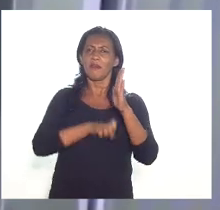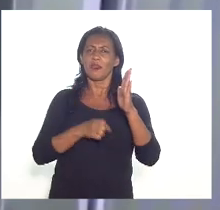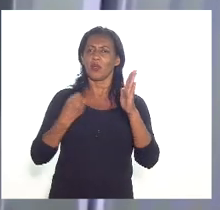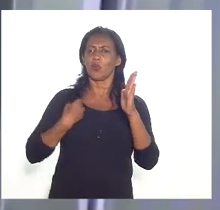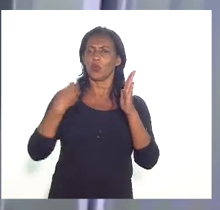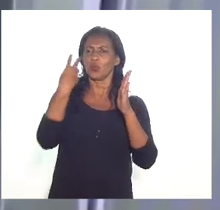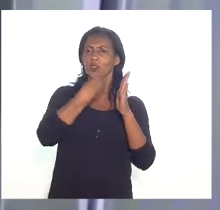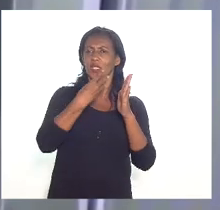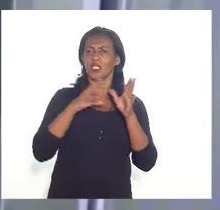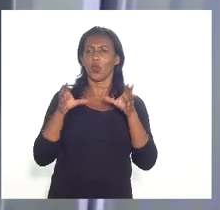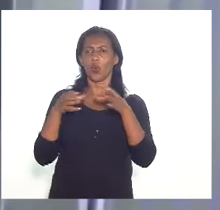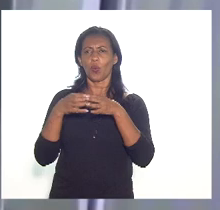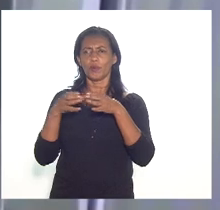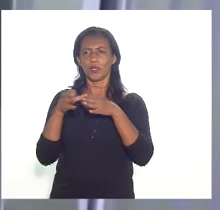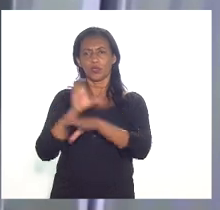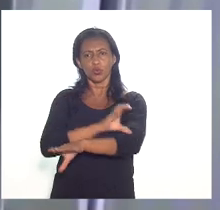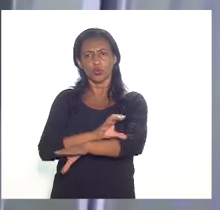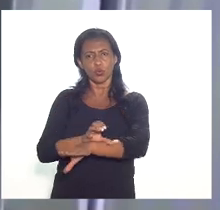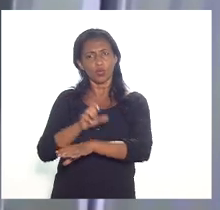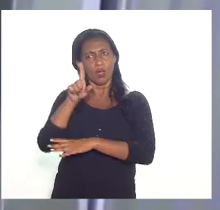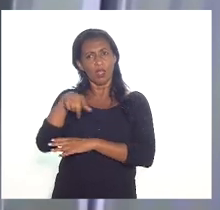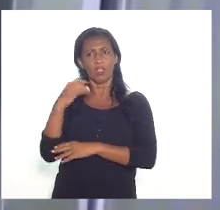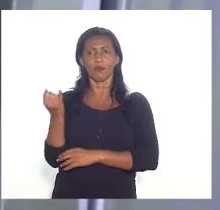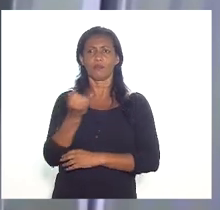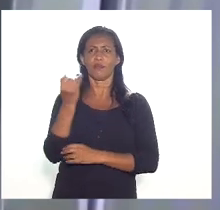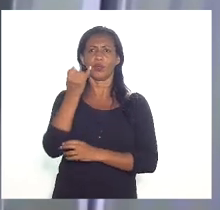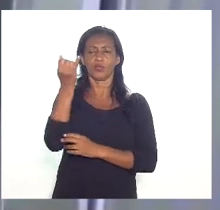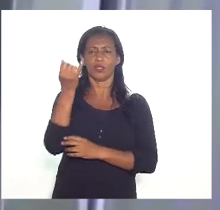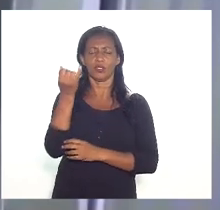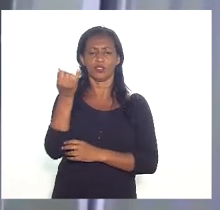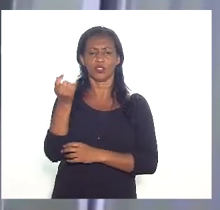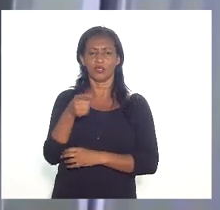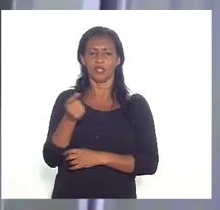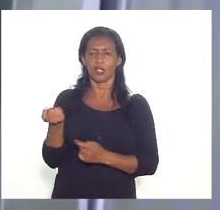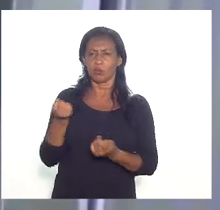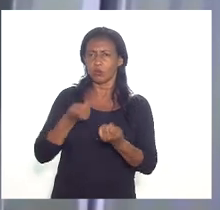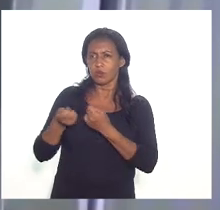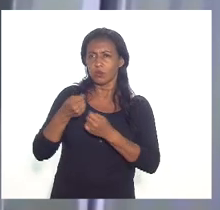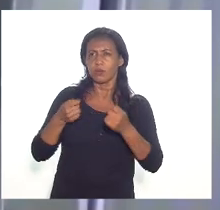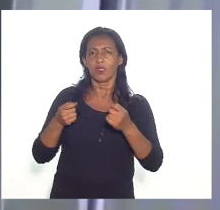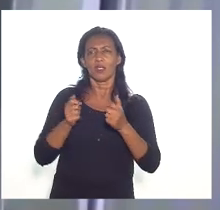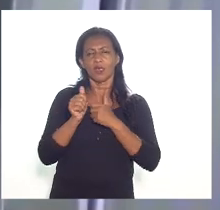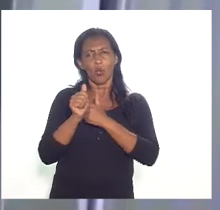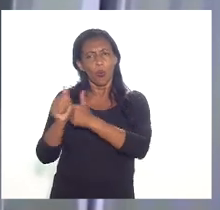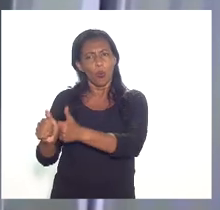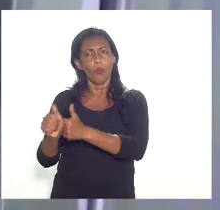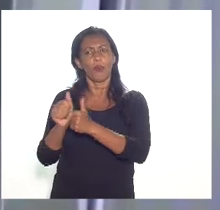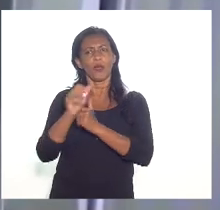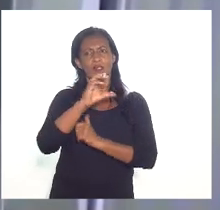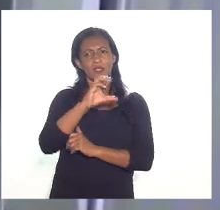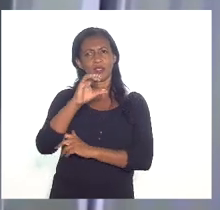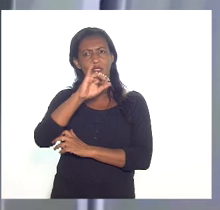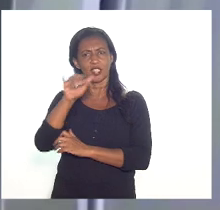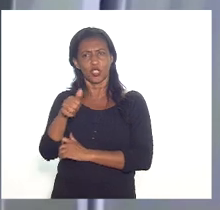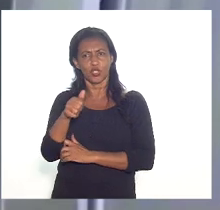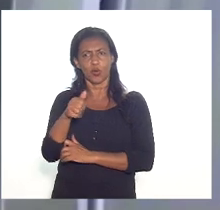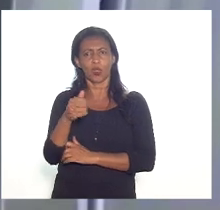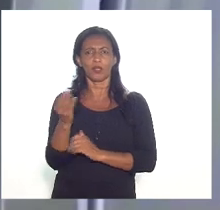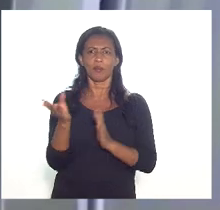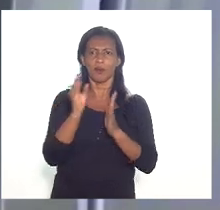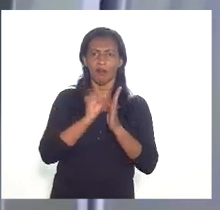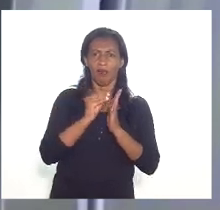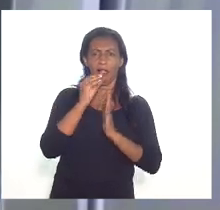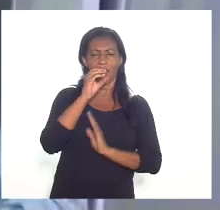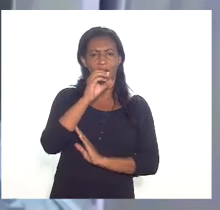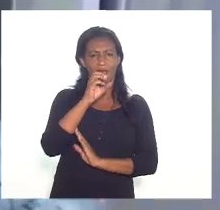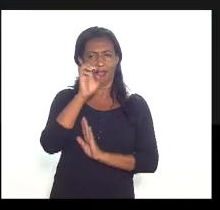de Cultura é uma emenda muito importante. Então, no parecer da Comissão de Economia, eu acompanho a CCJ, porém aprovando a emenda 3 da Comissão de